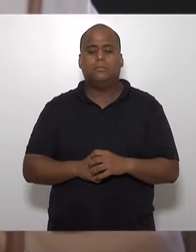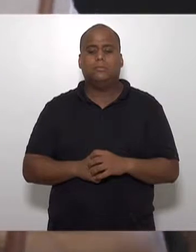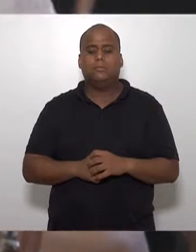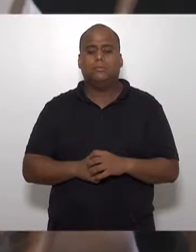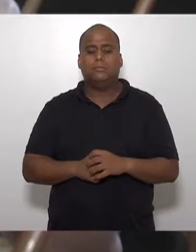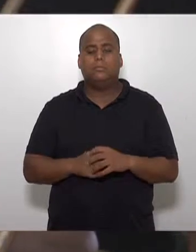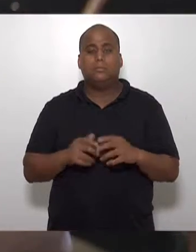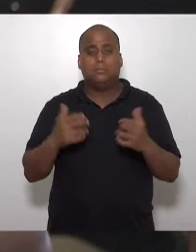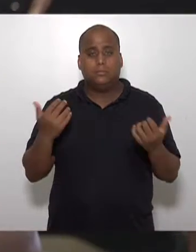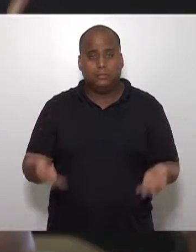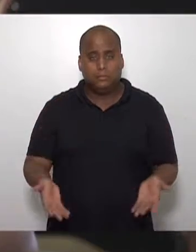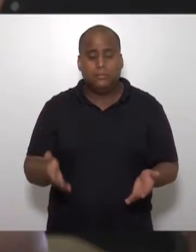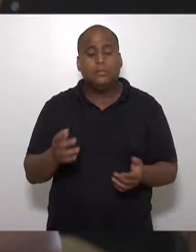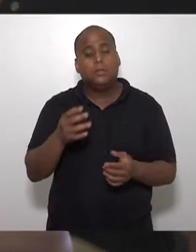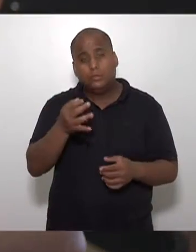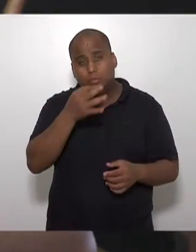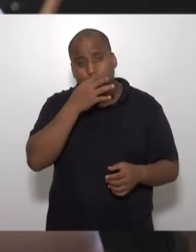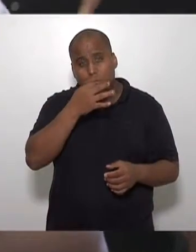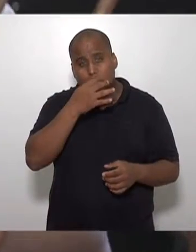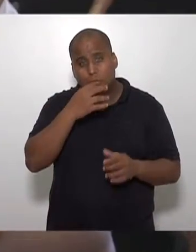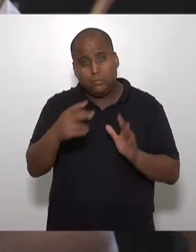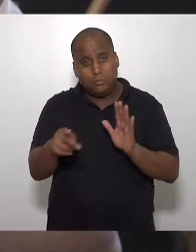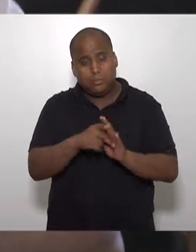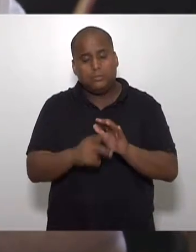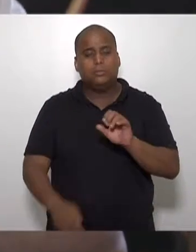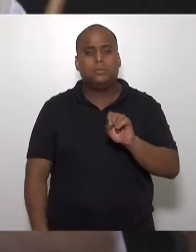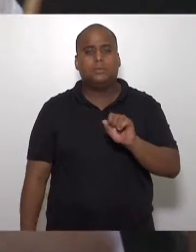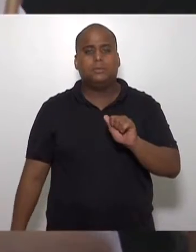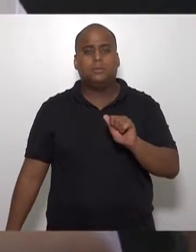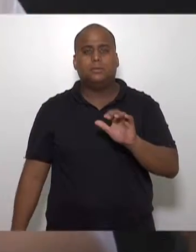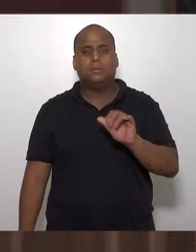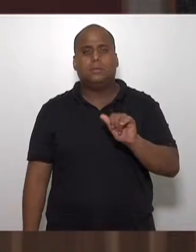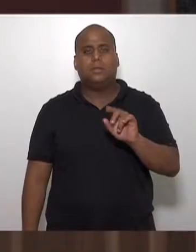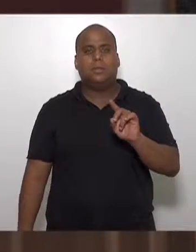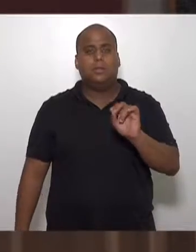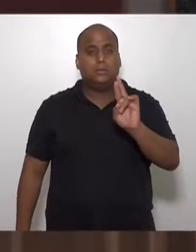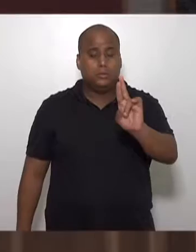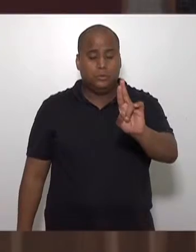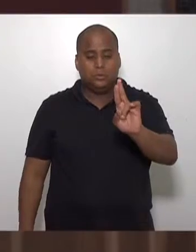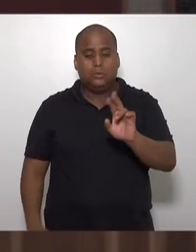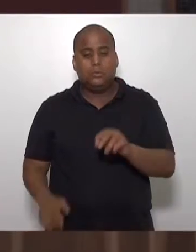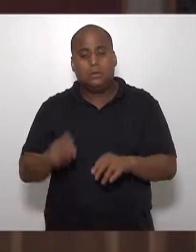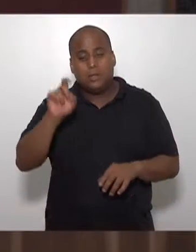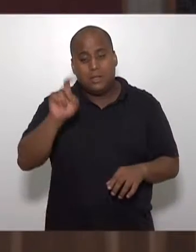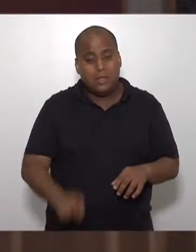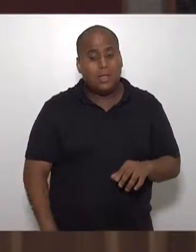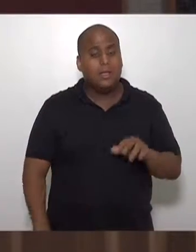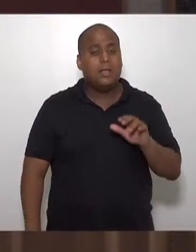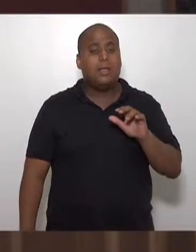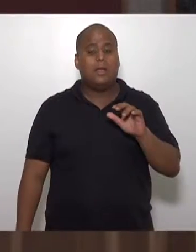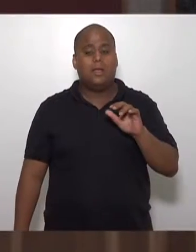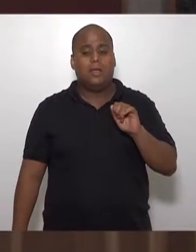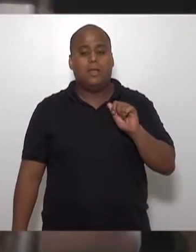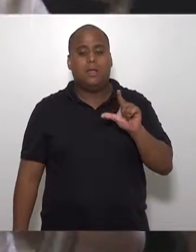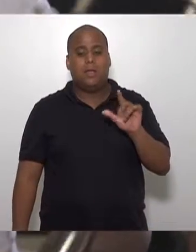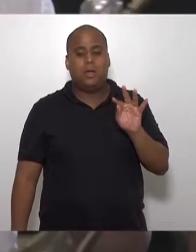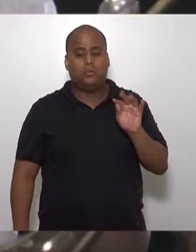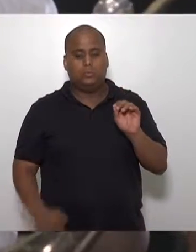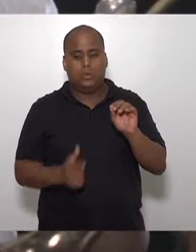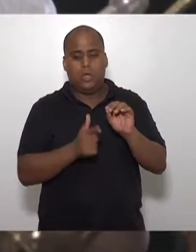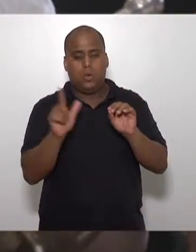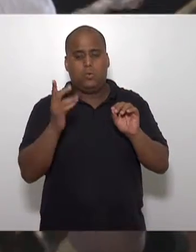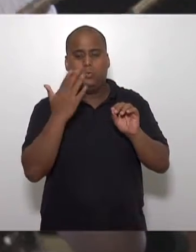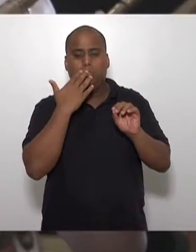bem essa foi a sonoridade dos acabou tenor esse é o trombone alto e